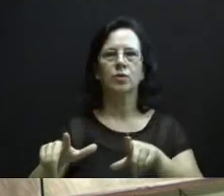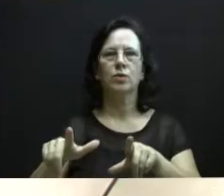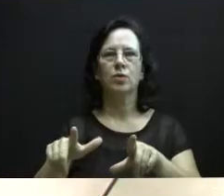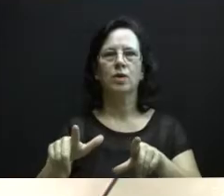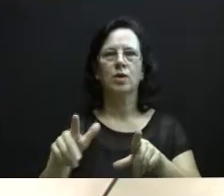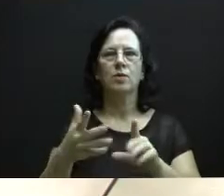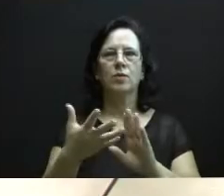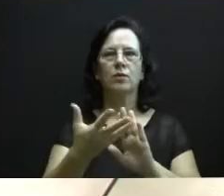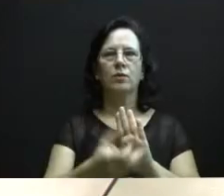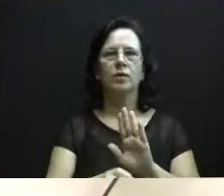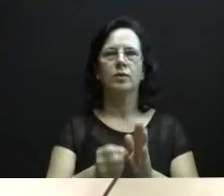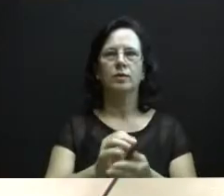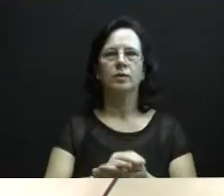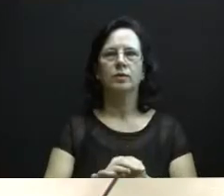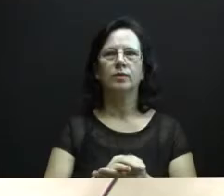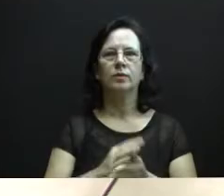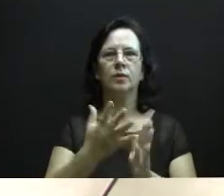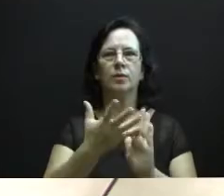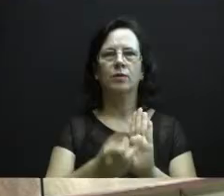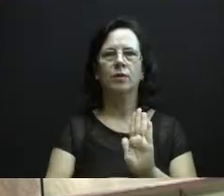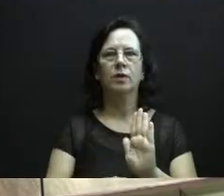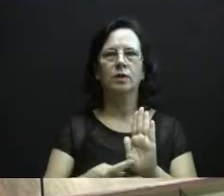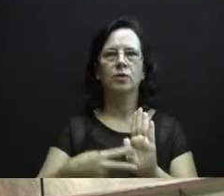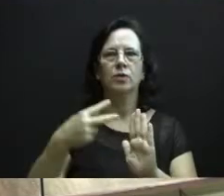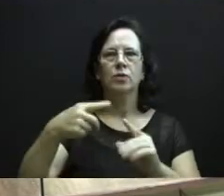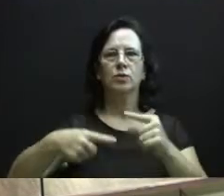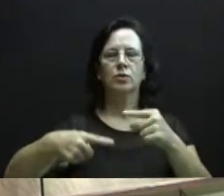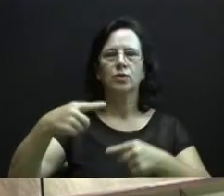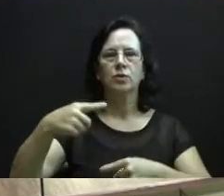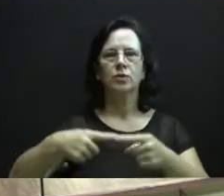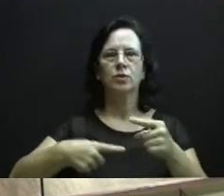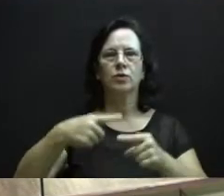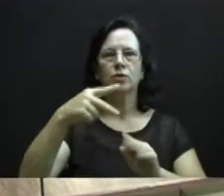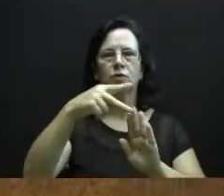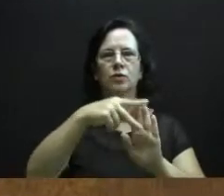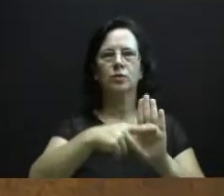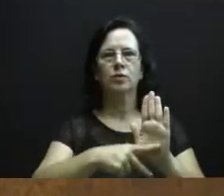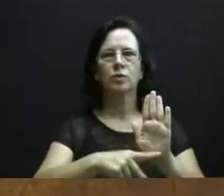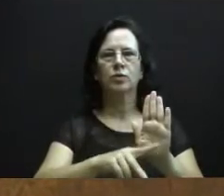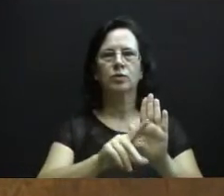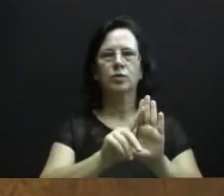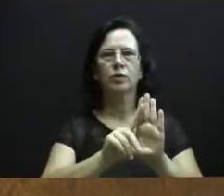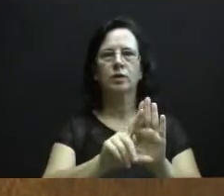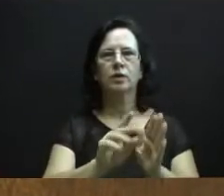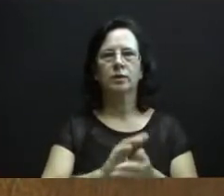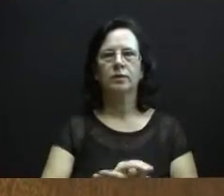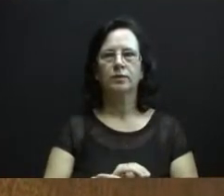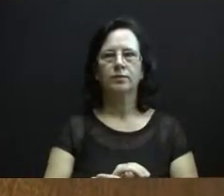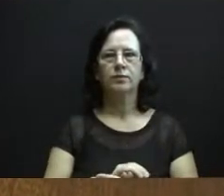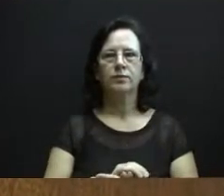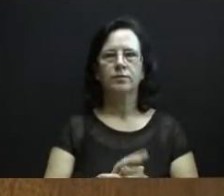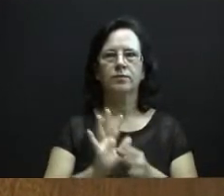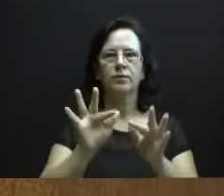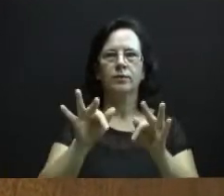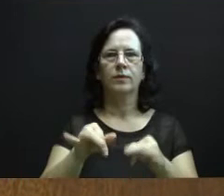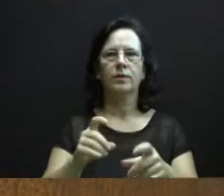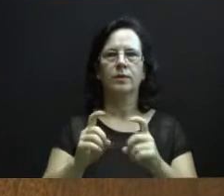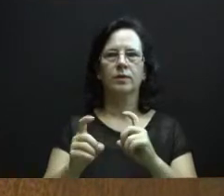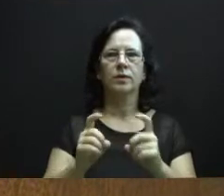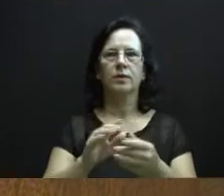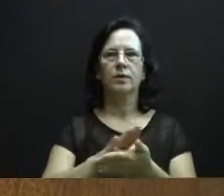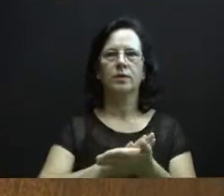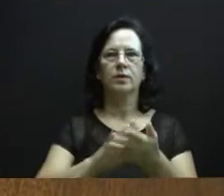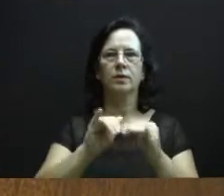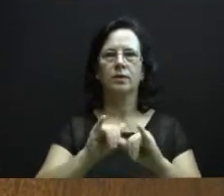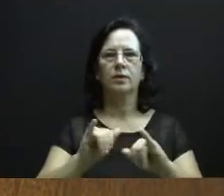se encontram aprovado está aportando aprovado em segunda discussão e redação final o presente projeto de mãe esgotar a pauta do dia